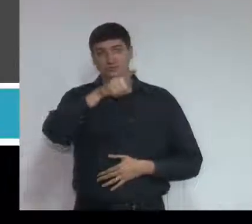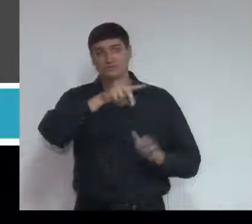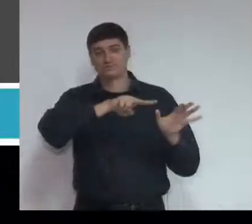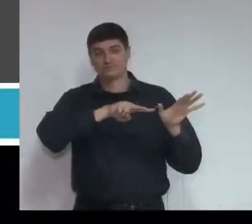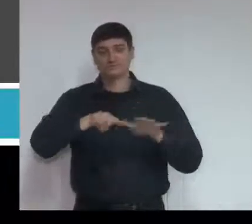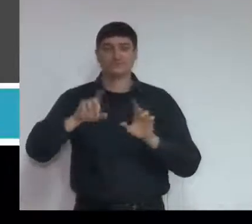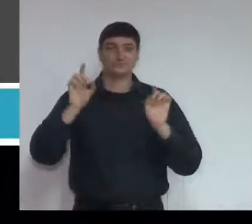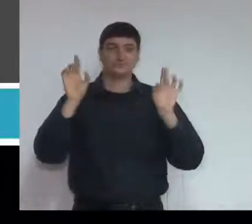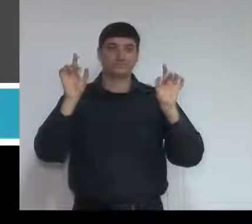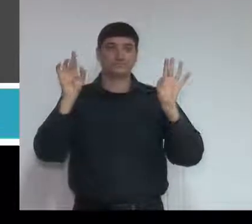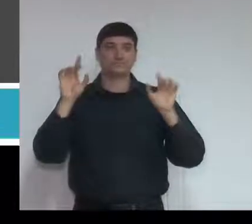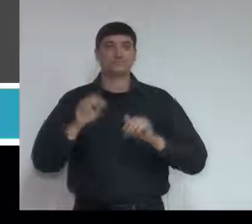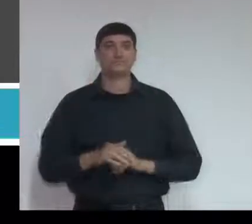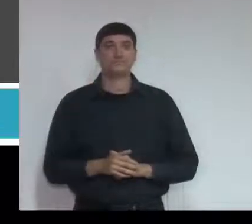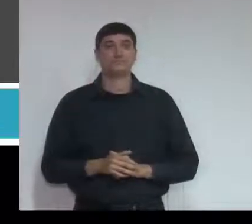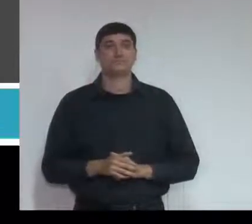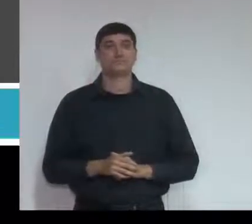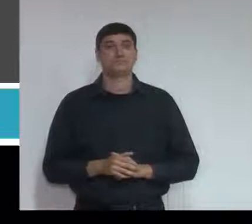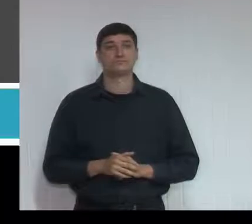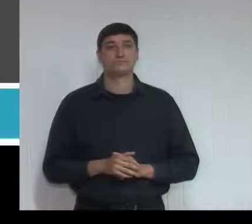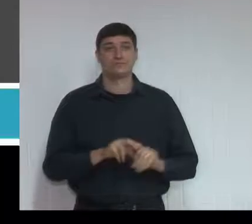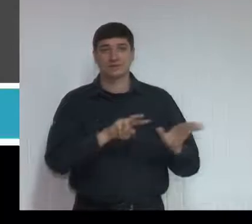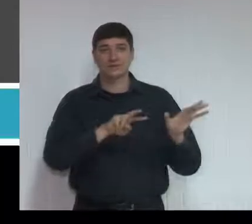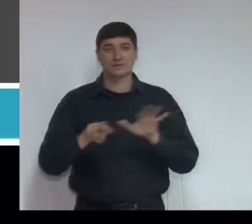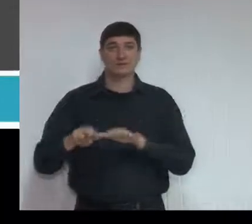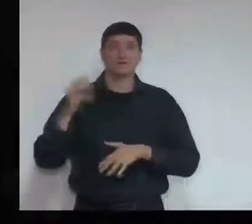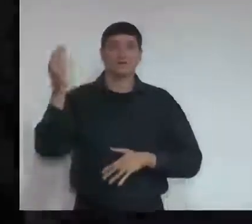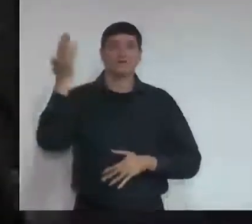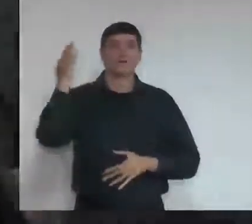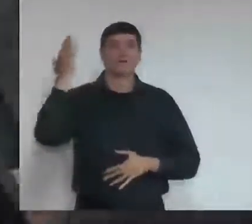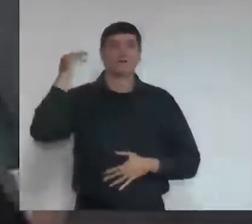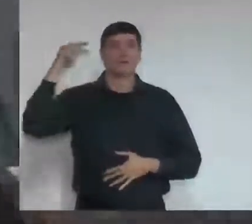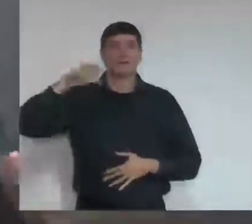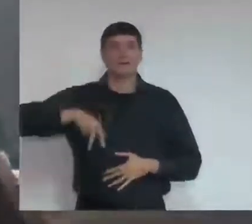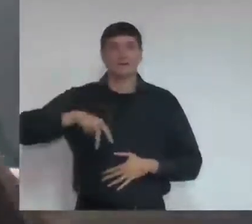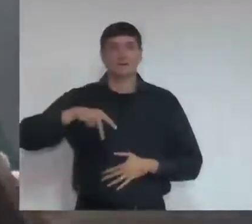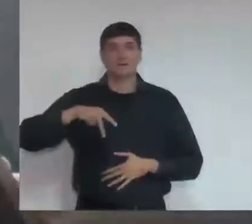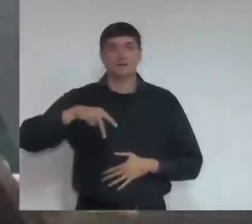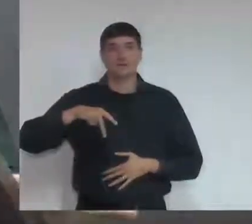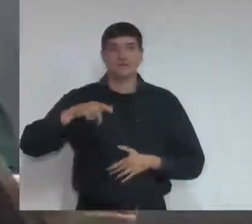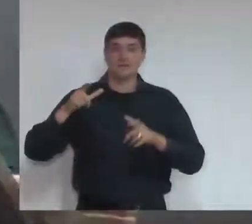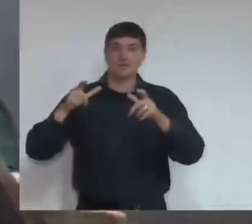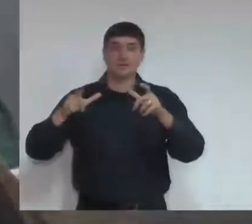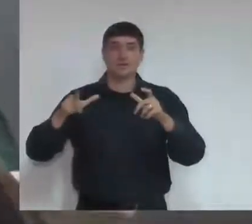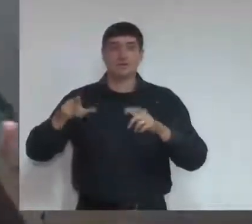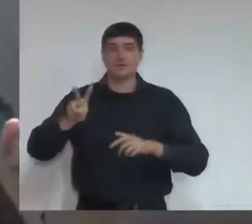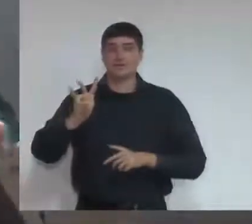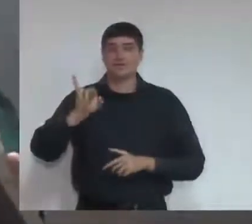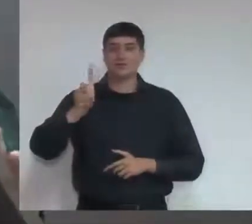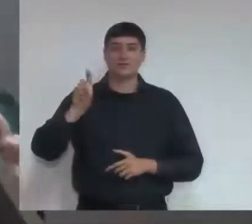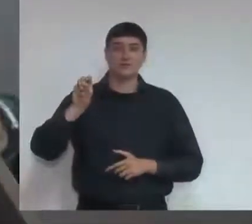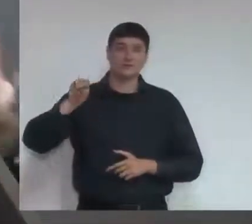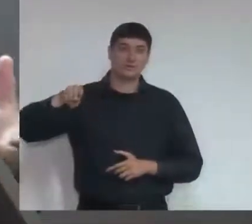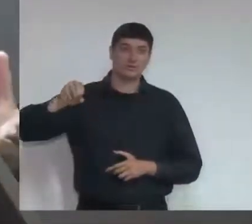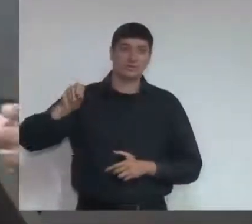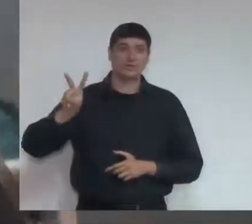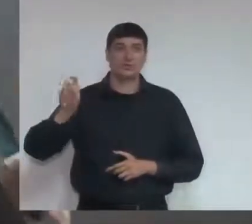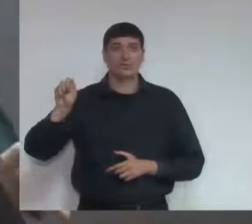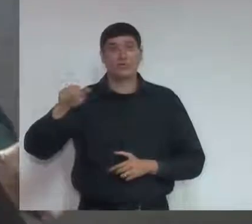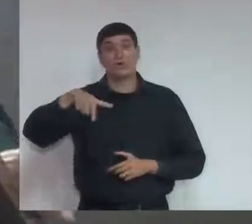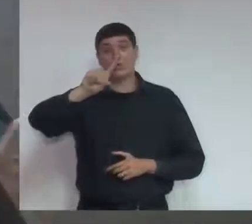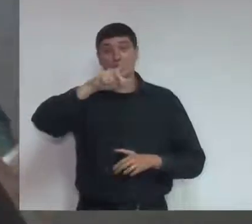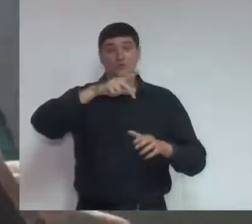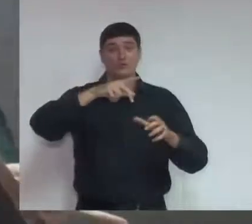também, pode tirar esse, semana passada, alguns moradores ali do Vida Nova, Altos do Morumbi, eles me procuraram o